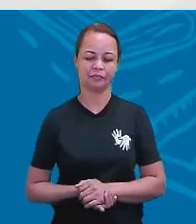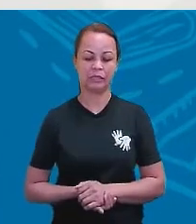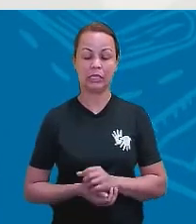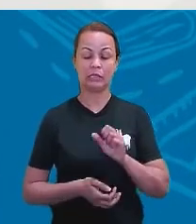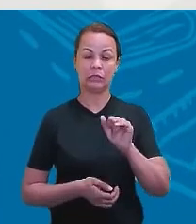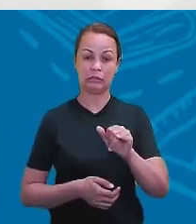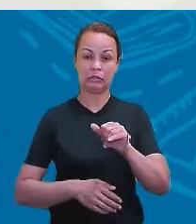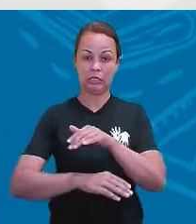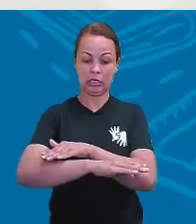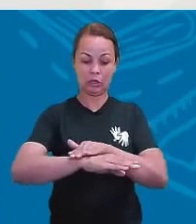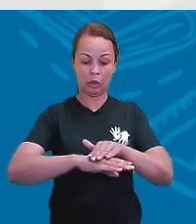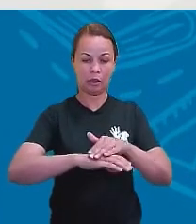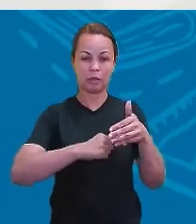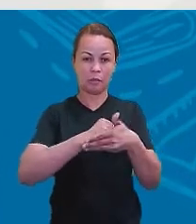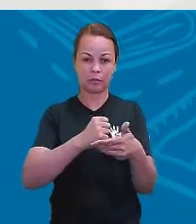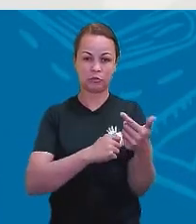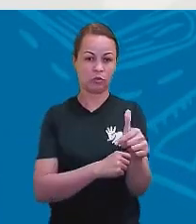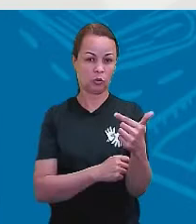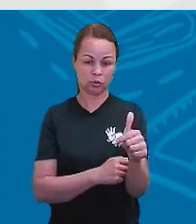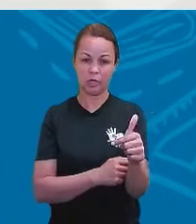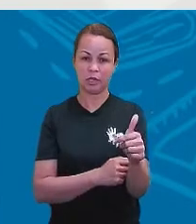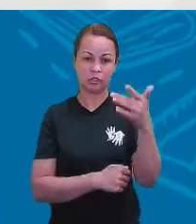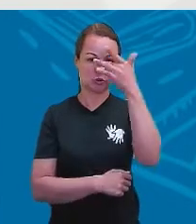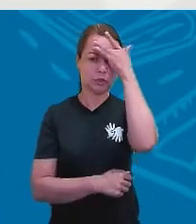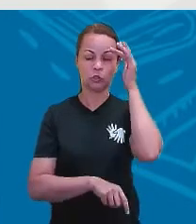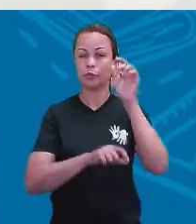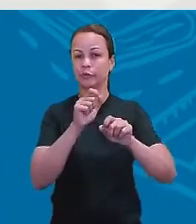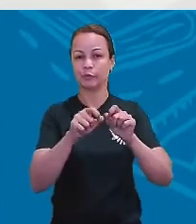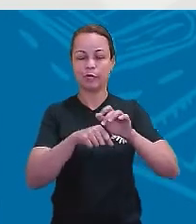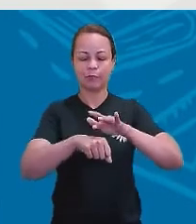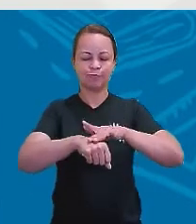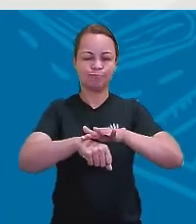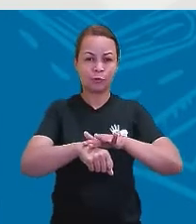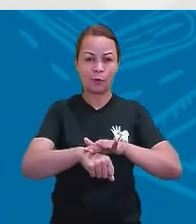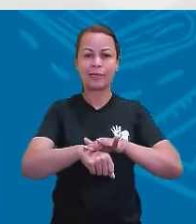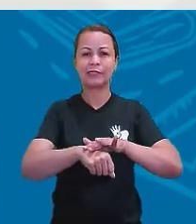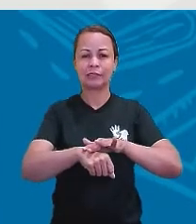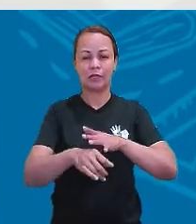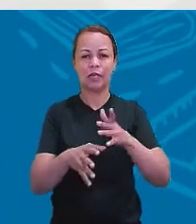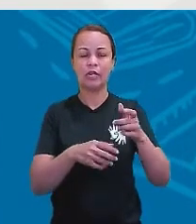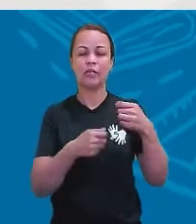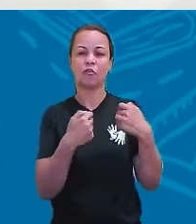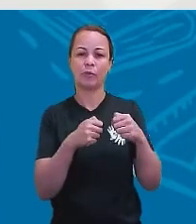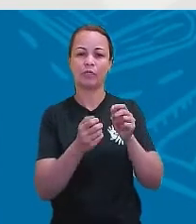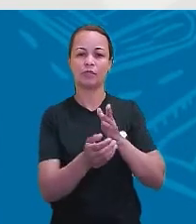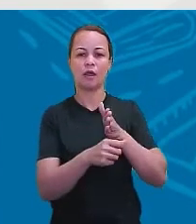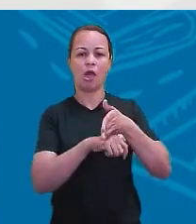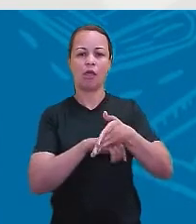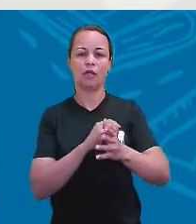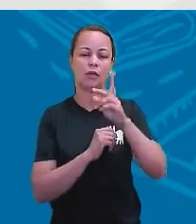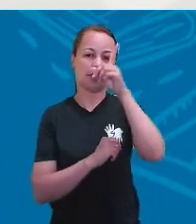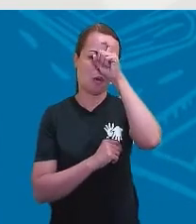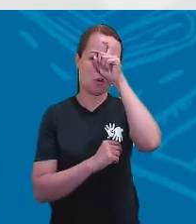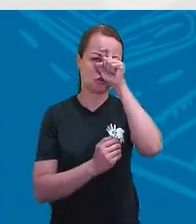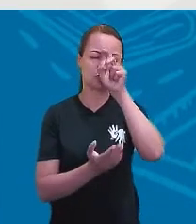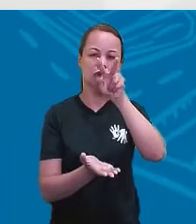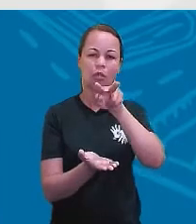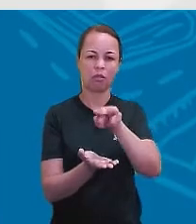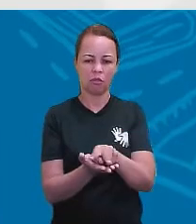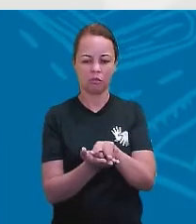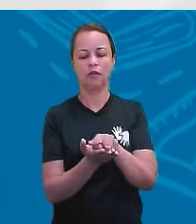básico adequado, as pessoas elas vão adoecer e vão precisar utilizar os hospitais, tá certo? E isso vai gerar um